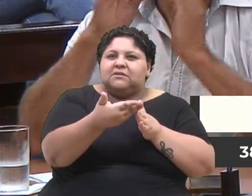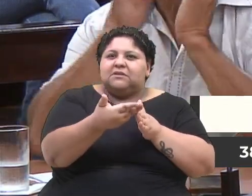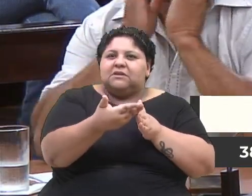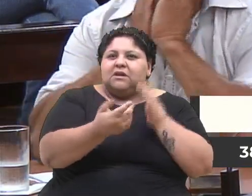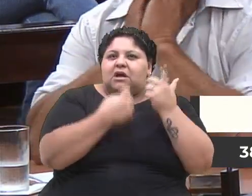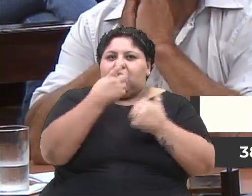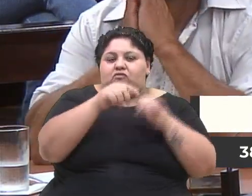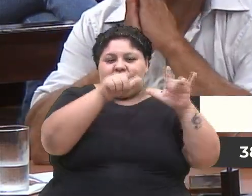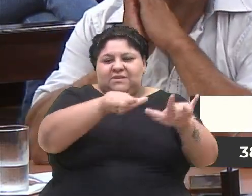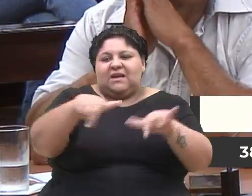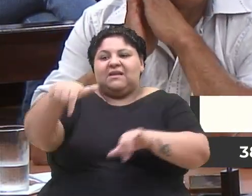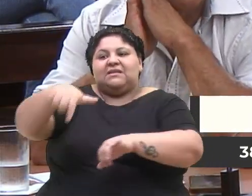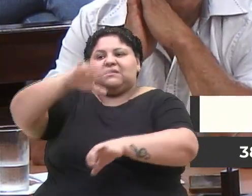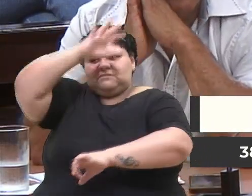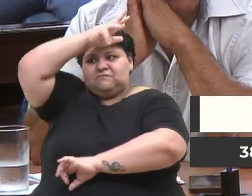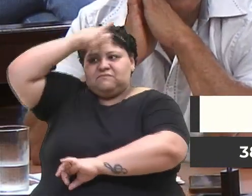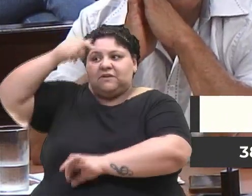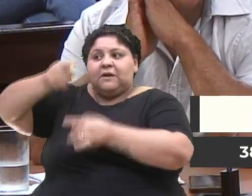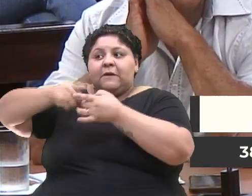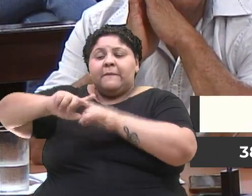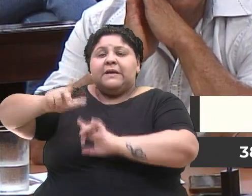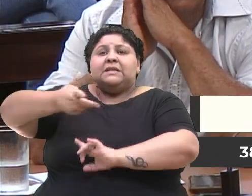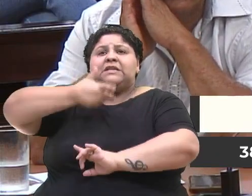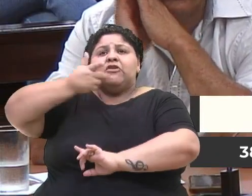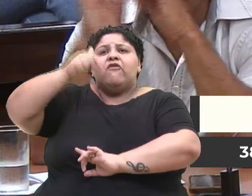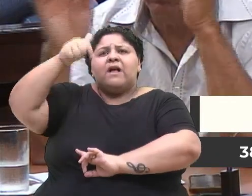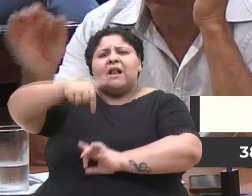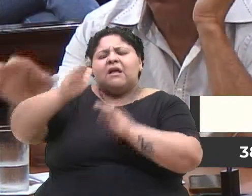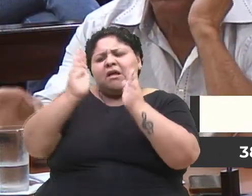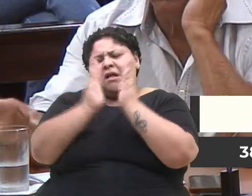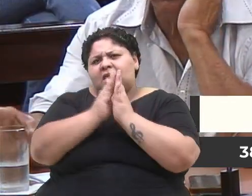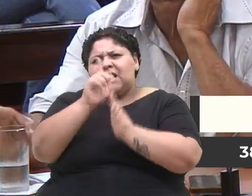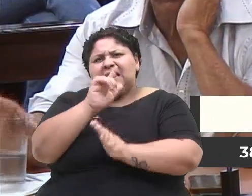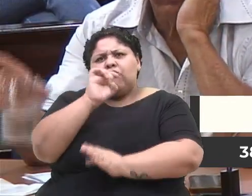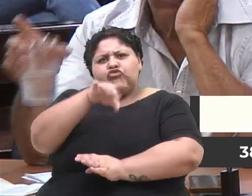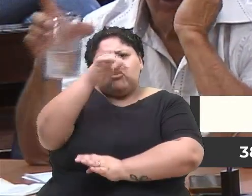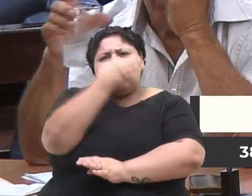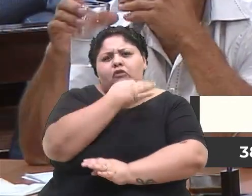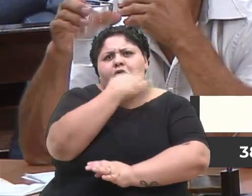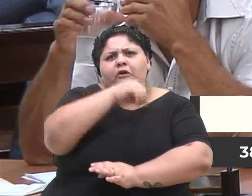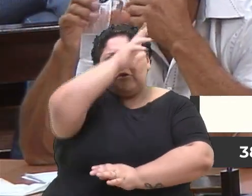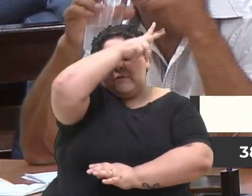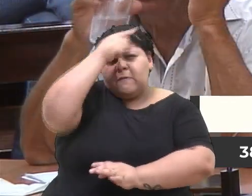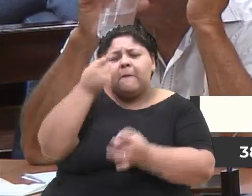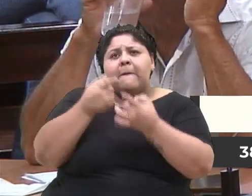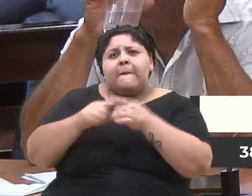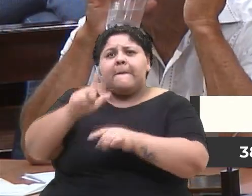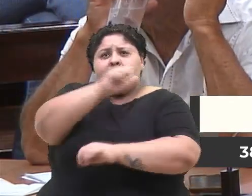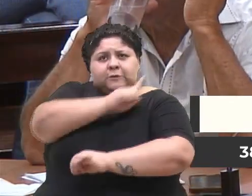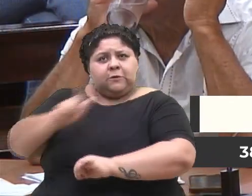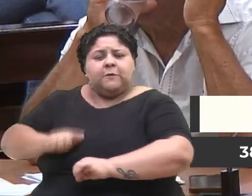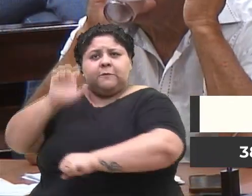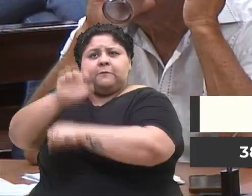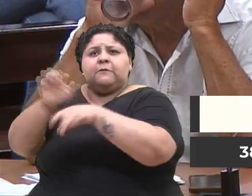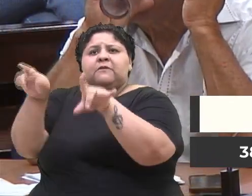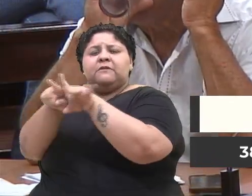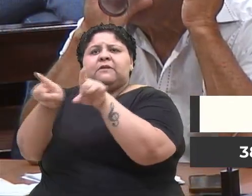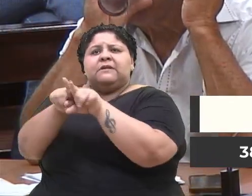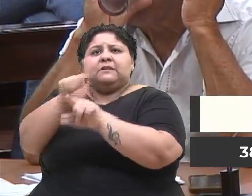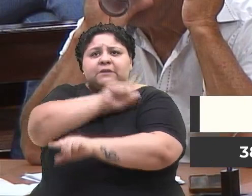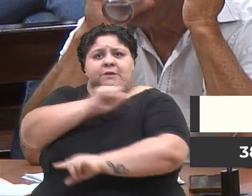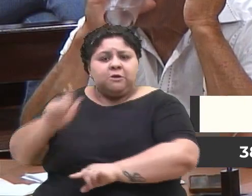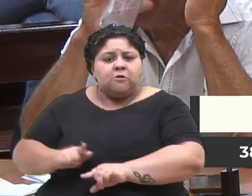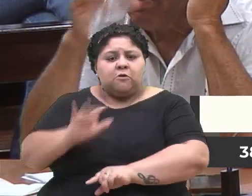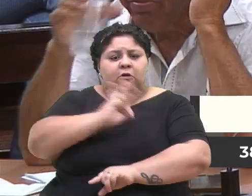áreas do município. Mas eu faço um apelo, não somente aqui para Caxias do Sul, para o nosso prefeito, mas para o governo do Estado e também para o governo